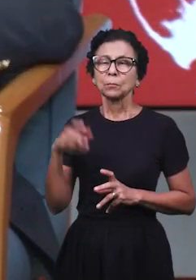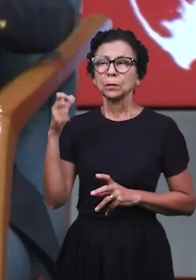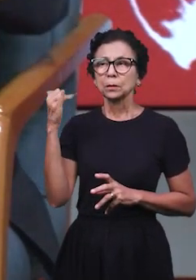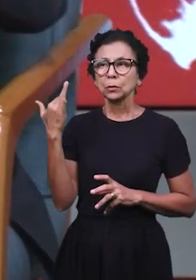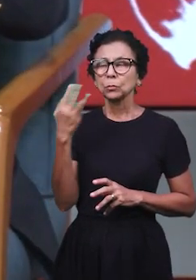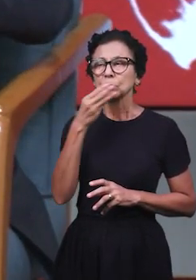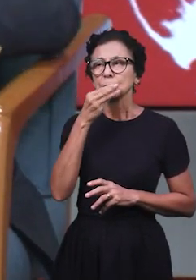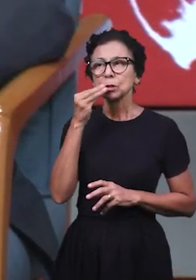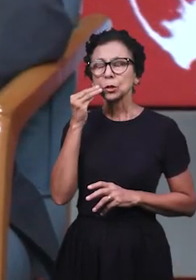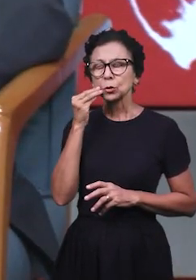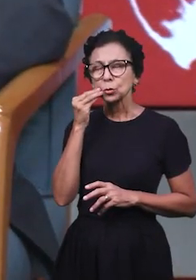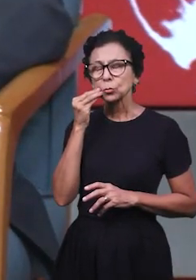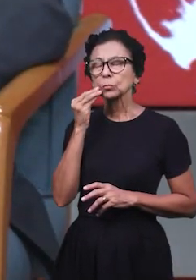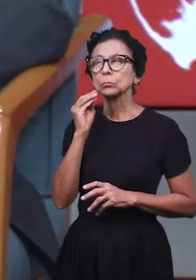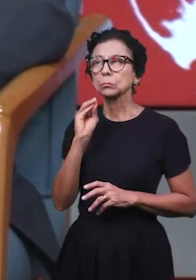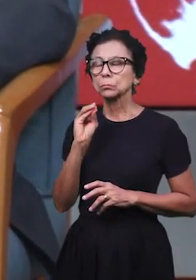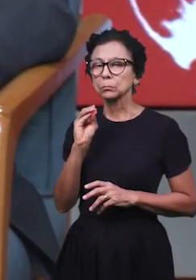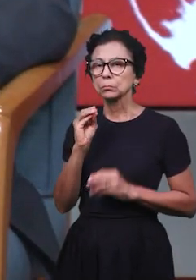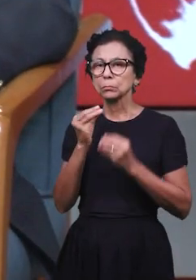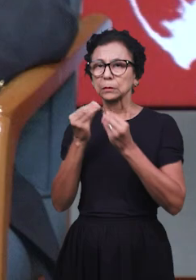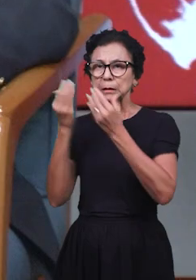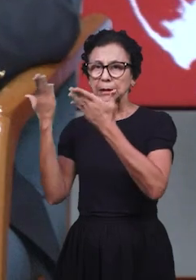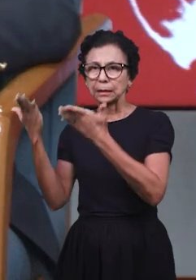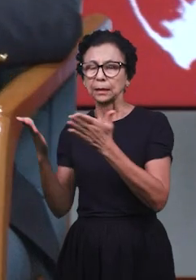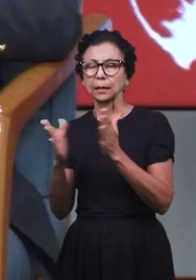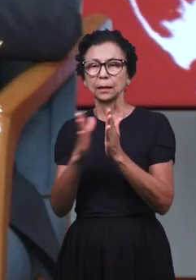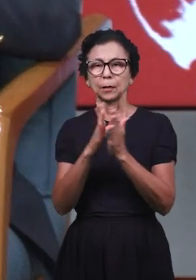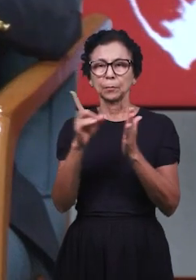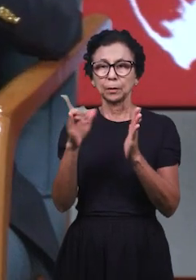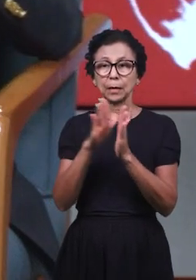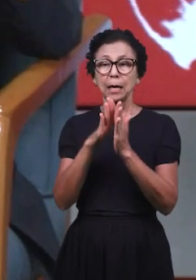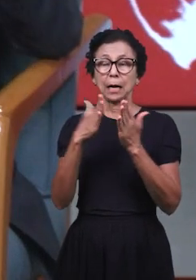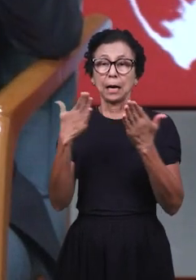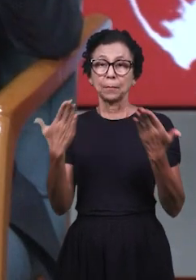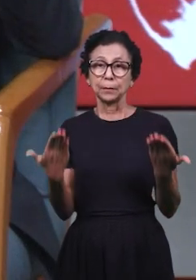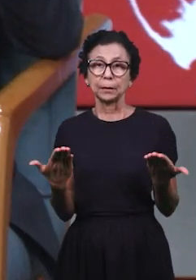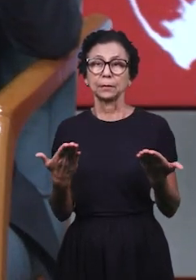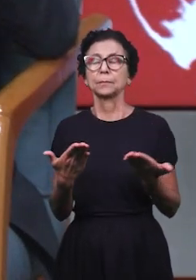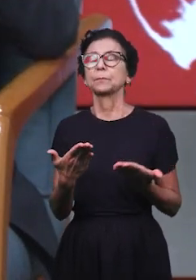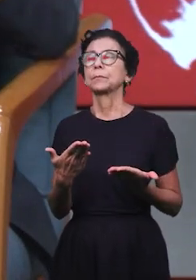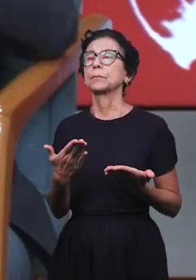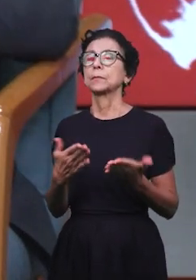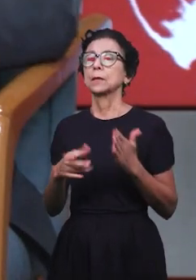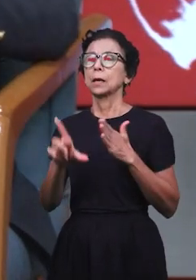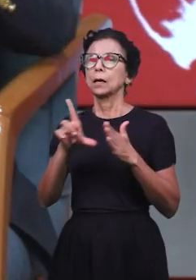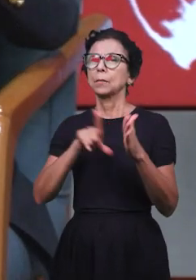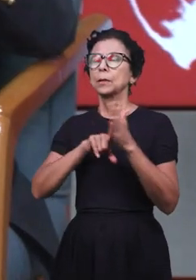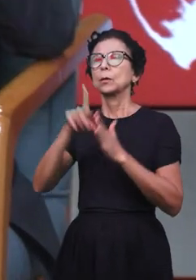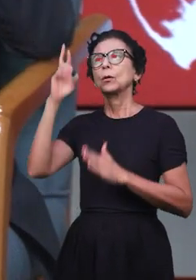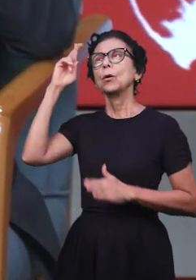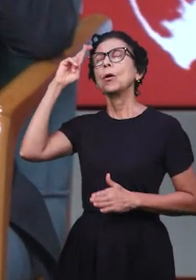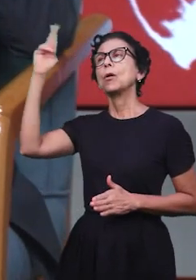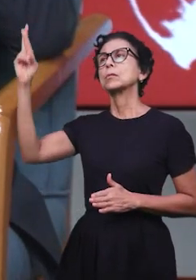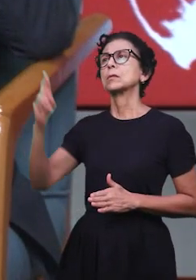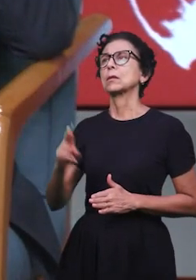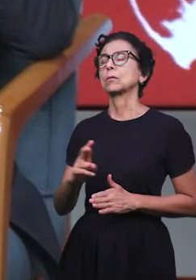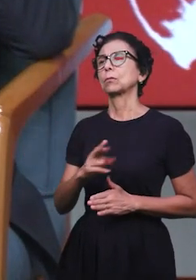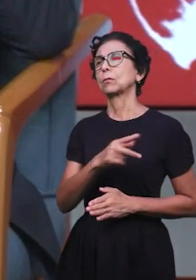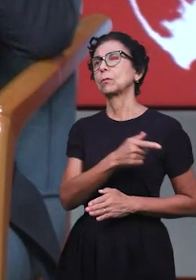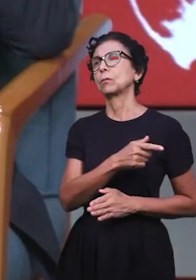palavra. Abri a palavra, o Senhor muda essa ideia de Gedeuti de me tirar de lá do